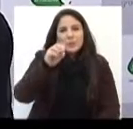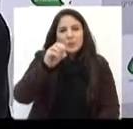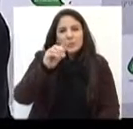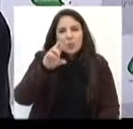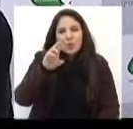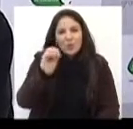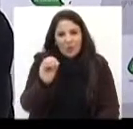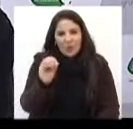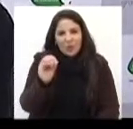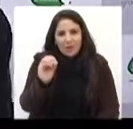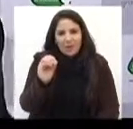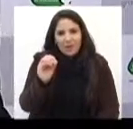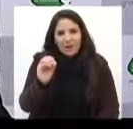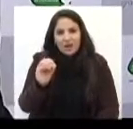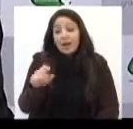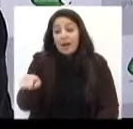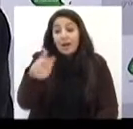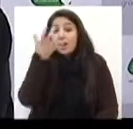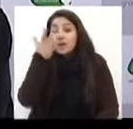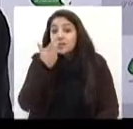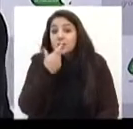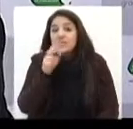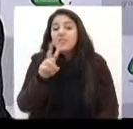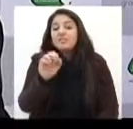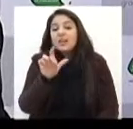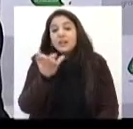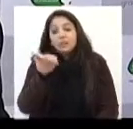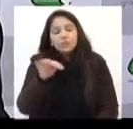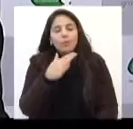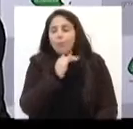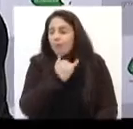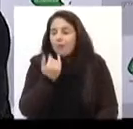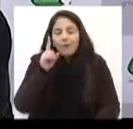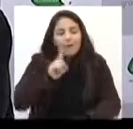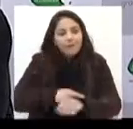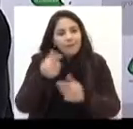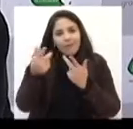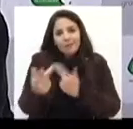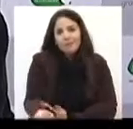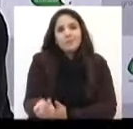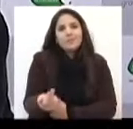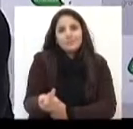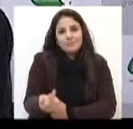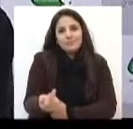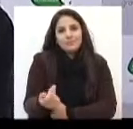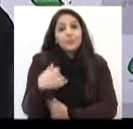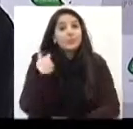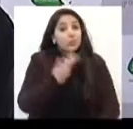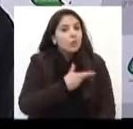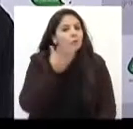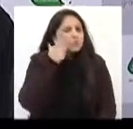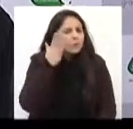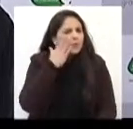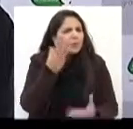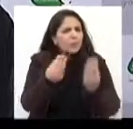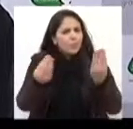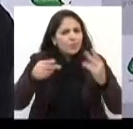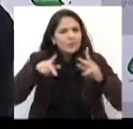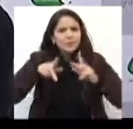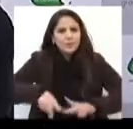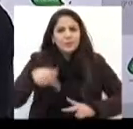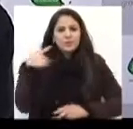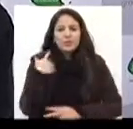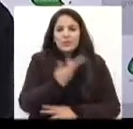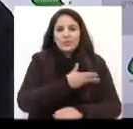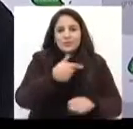que a gente criou essa lei, porque a gente sabe que muitas e muitas pessoas na nossa